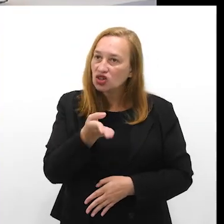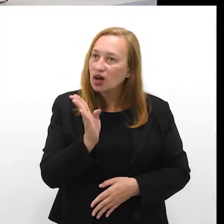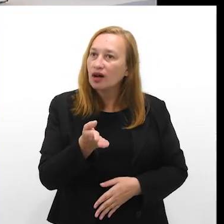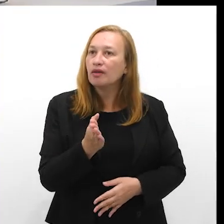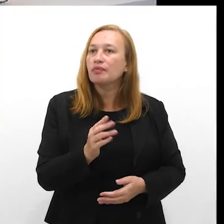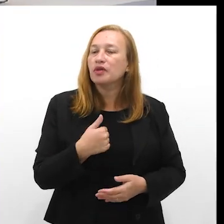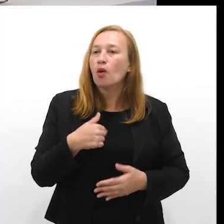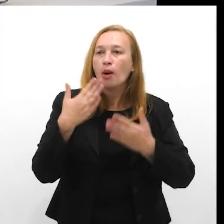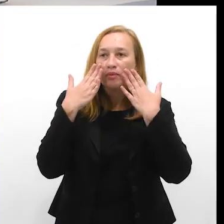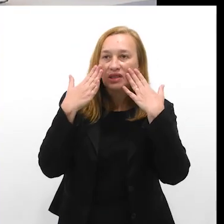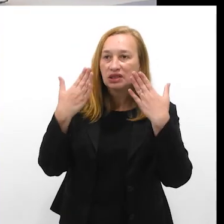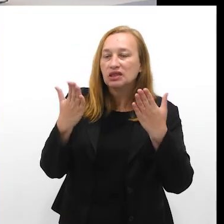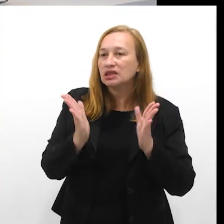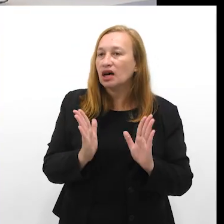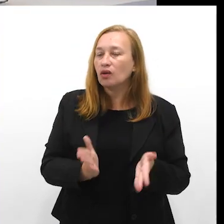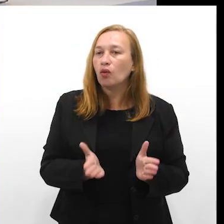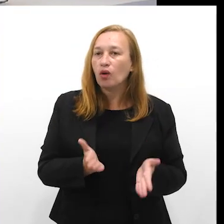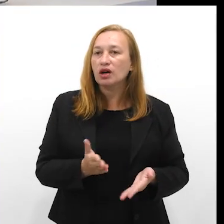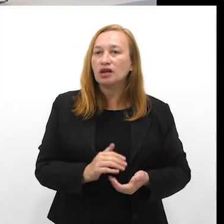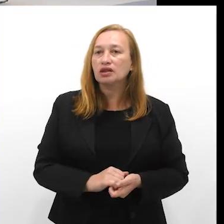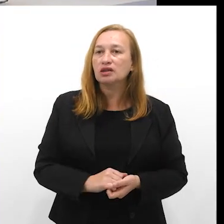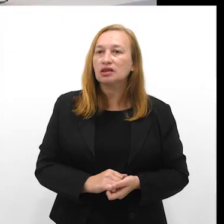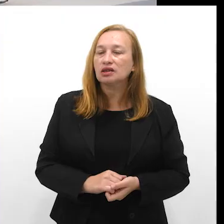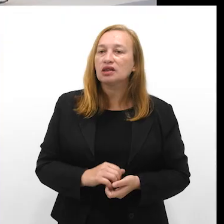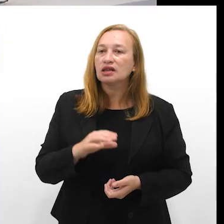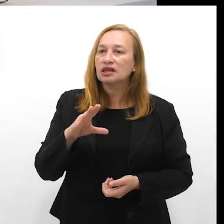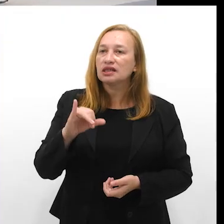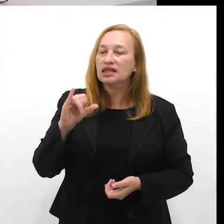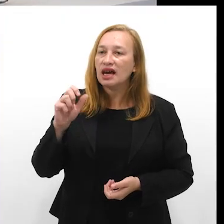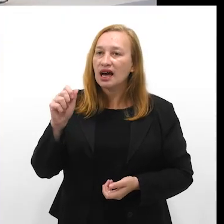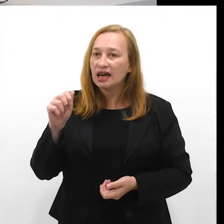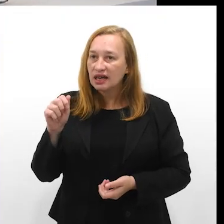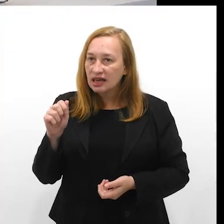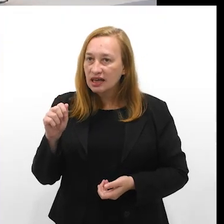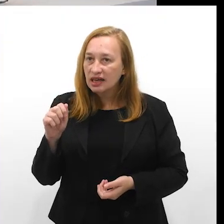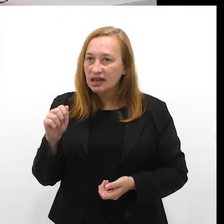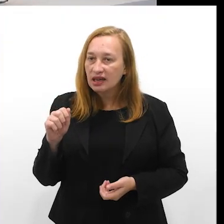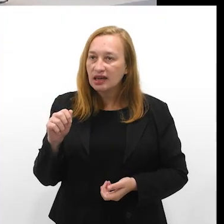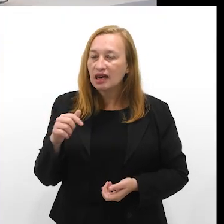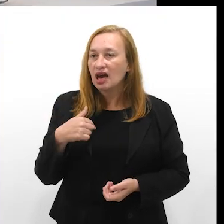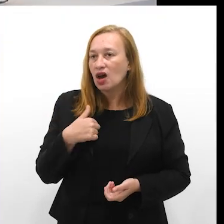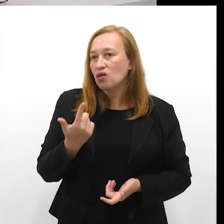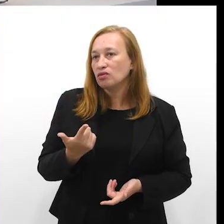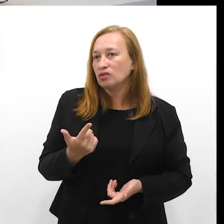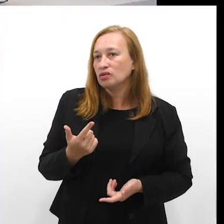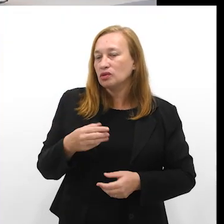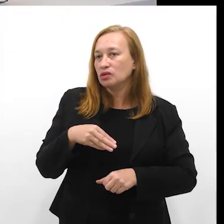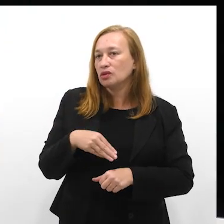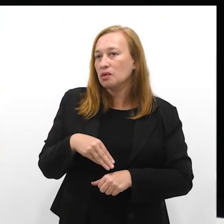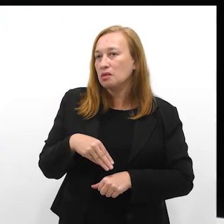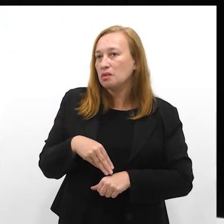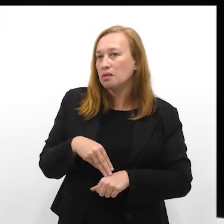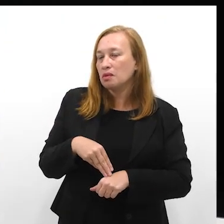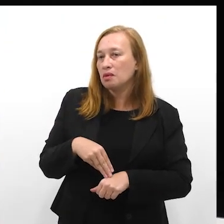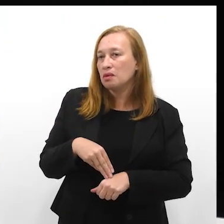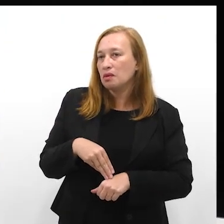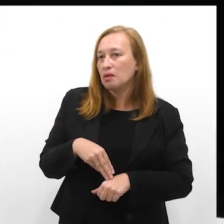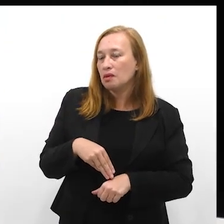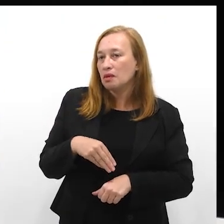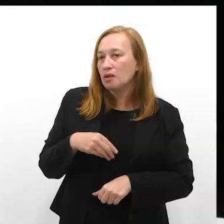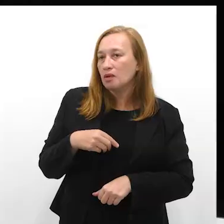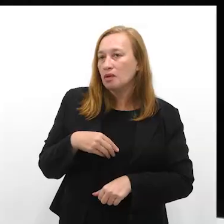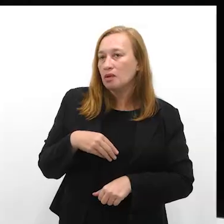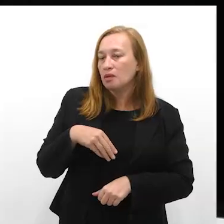acadêmica. Seja a parte acadêmica, eu já apresentando agora no SEAC, né? Porque eu agora sou